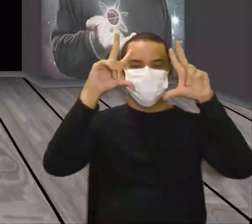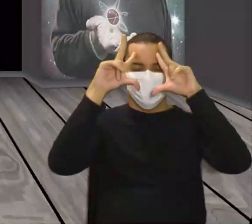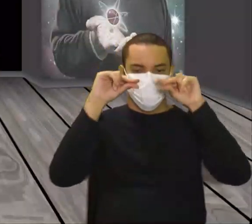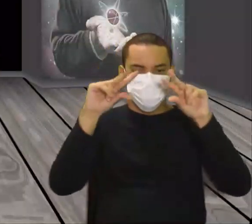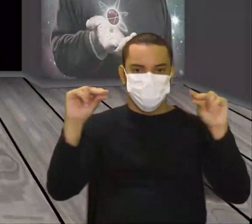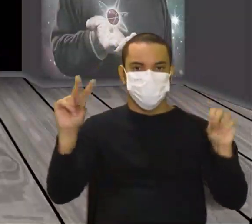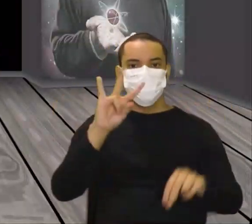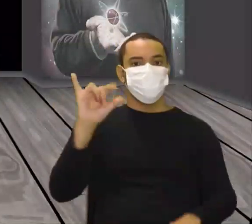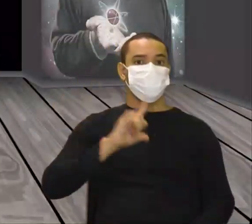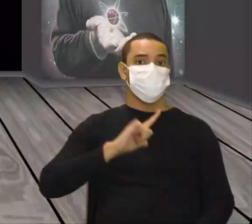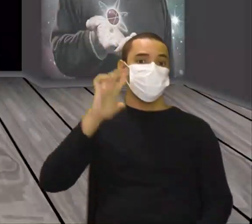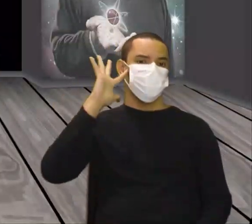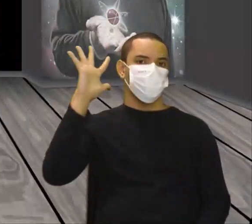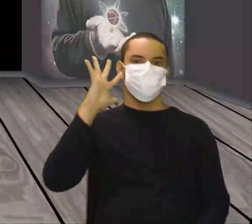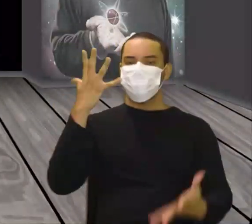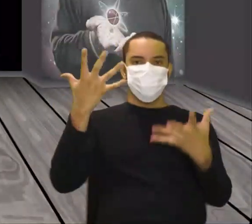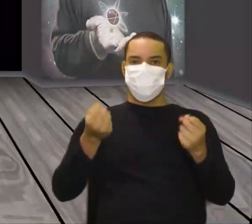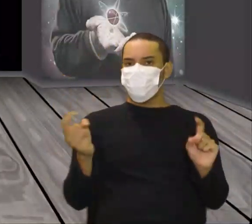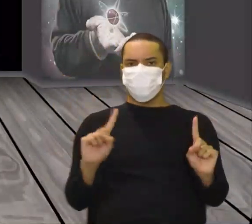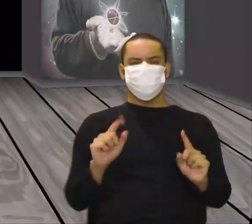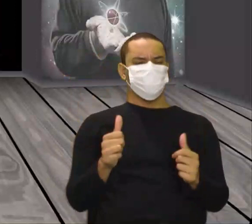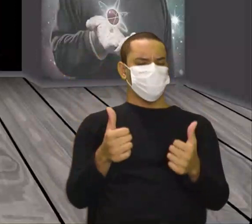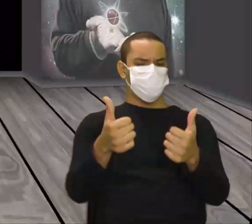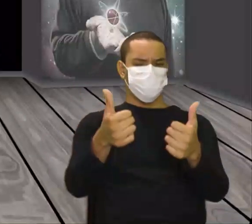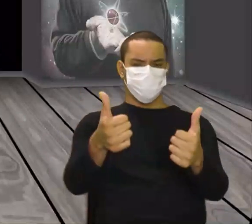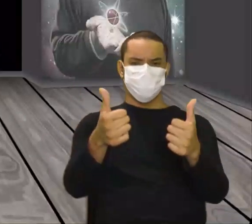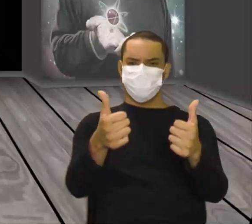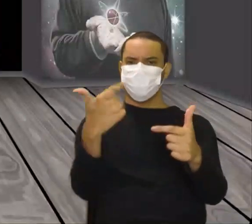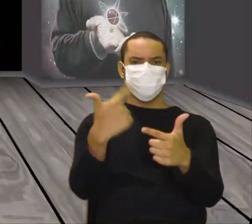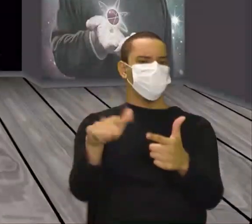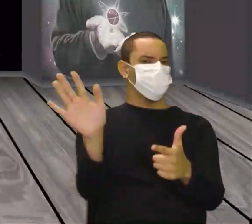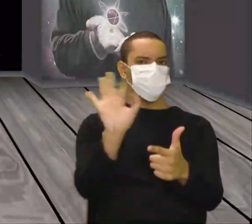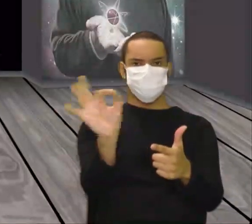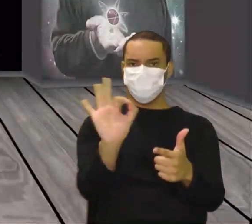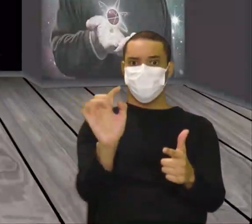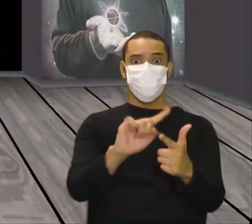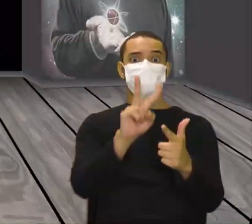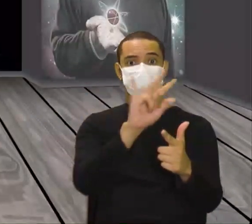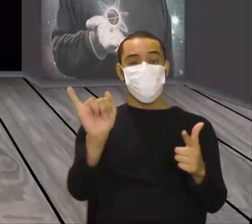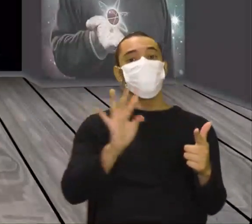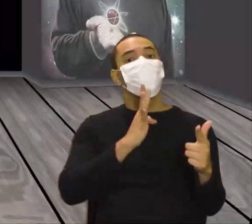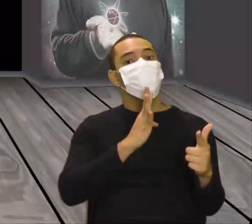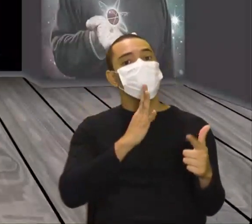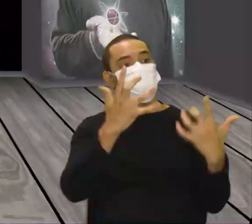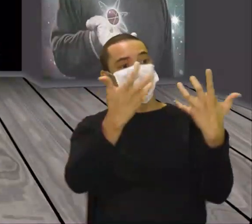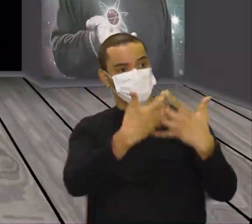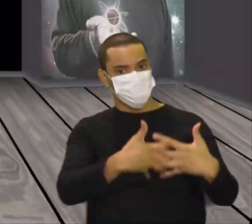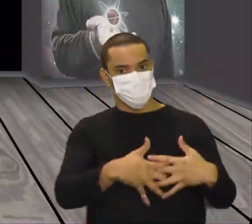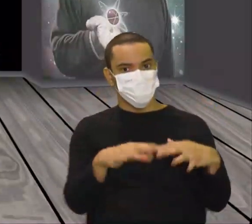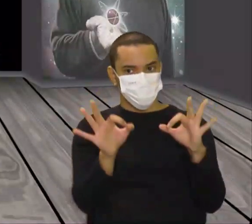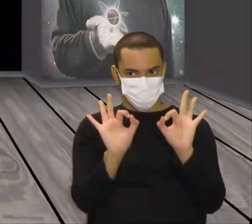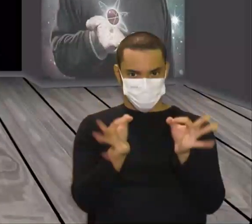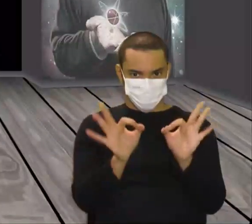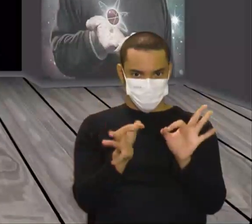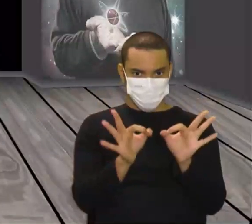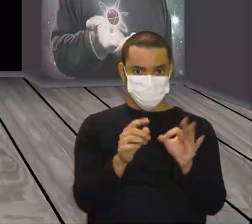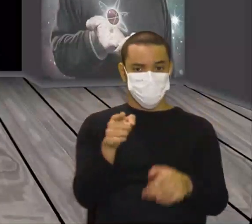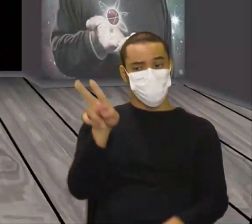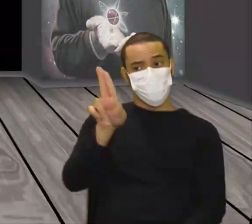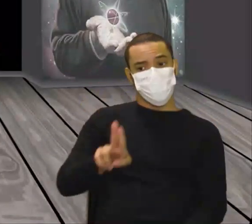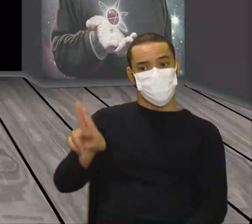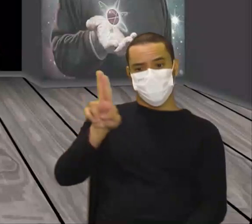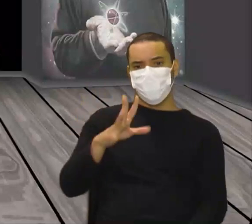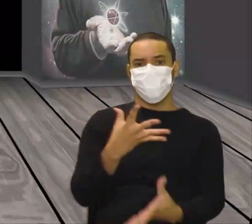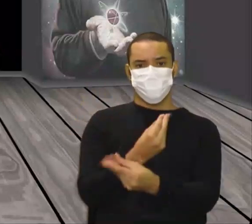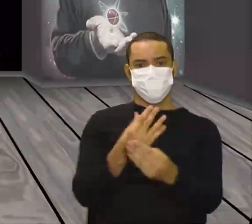você vai ter as teorias. Ah, não aceito. Sem problema. Você só vai conhecer, vai saber como funciona, certo? Porque você usa